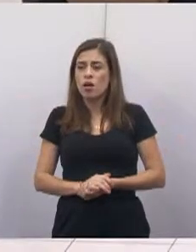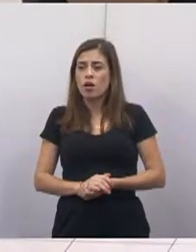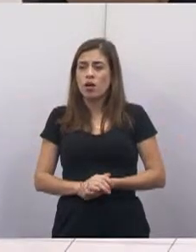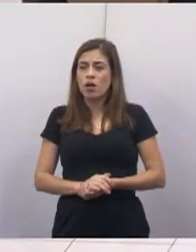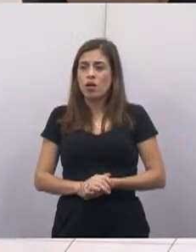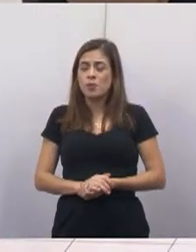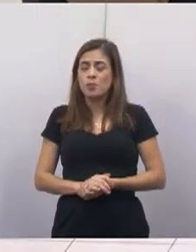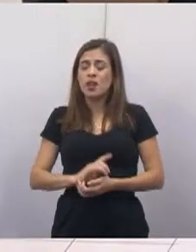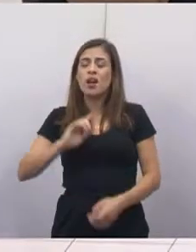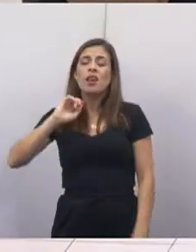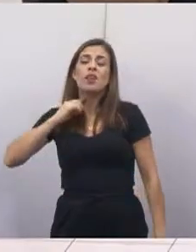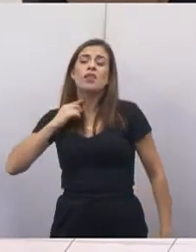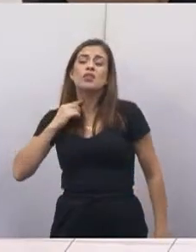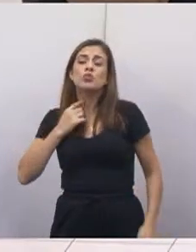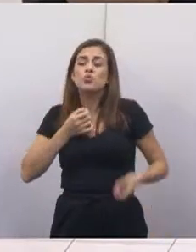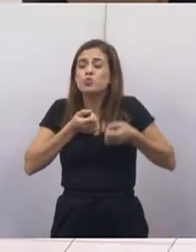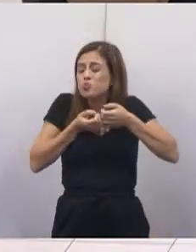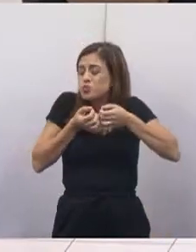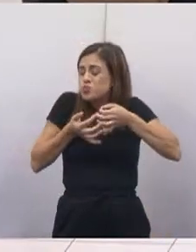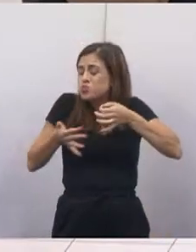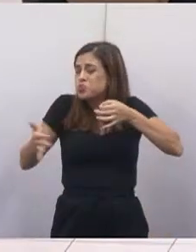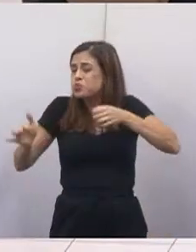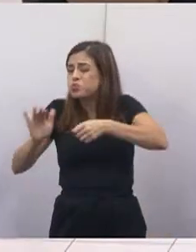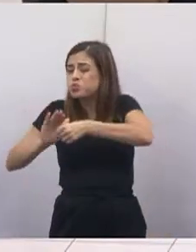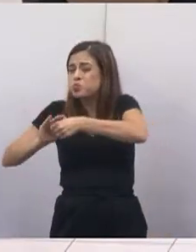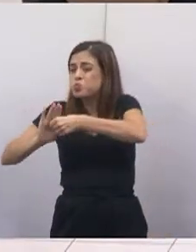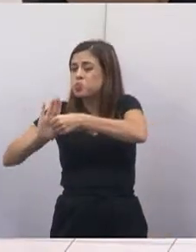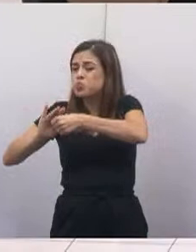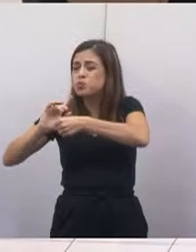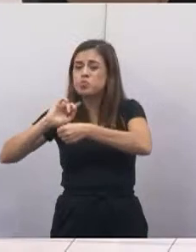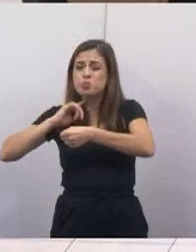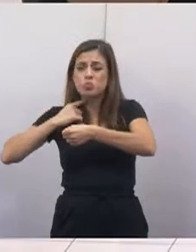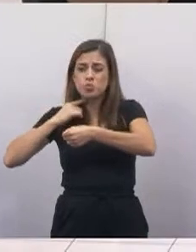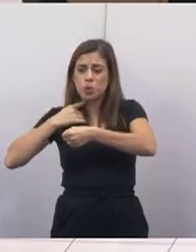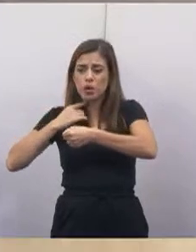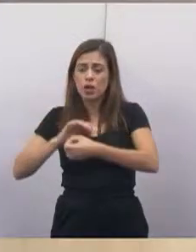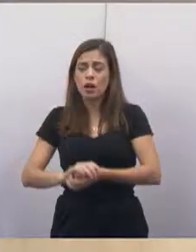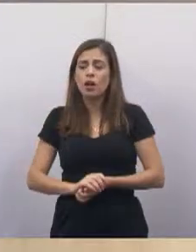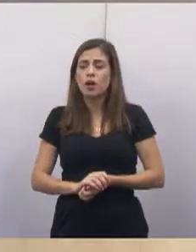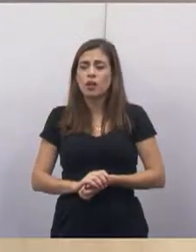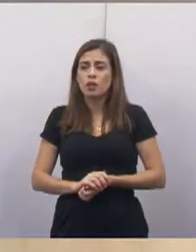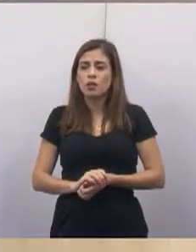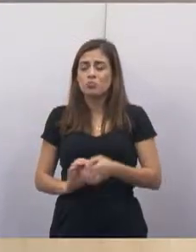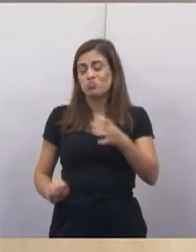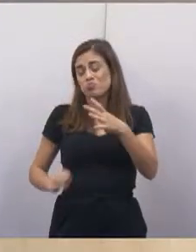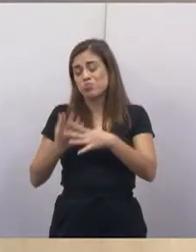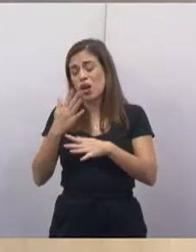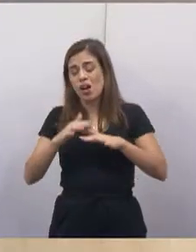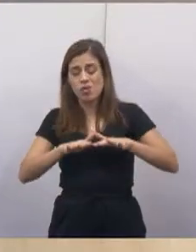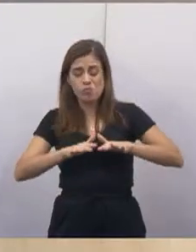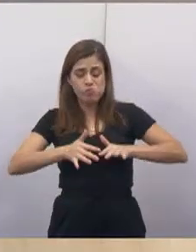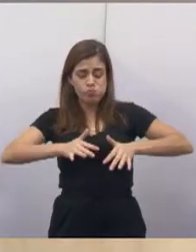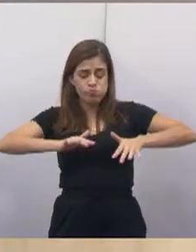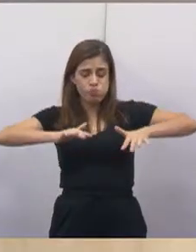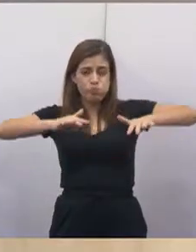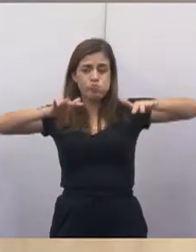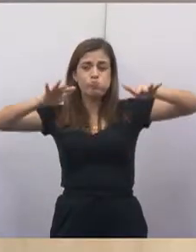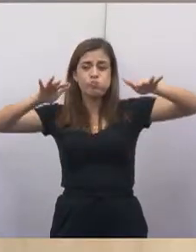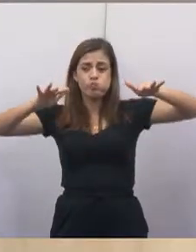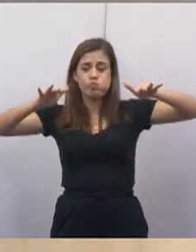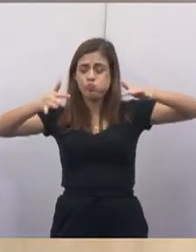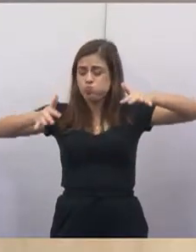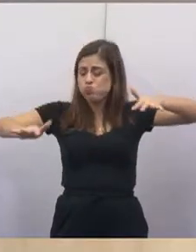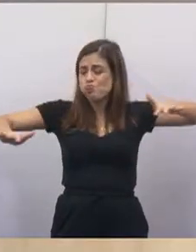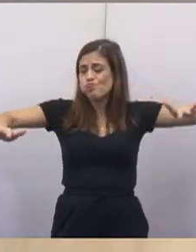vai para dentro dos bueiros, o que acaba possibilitando a ocorrência de alagamentos. E considerando